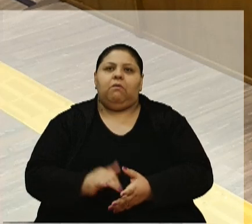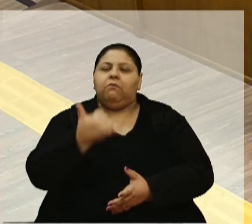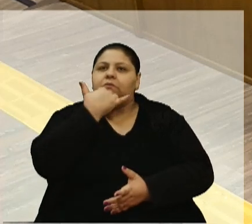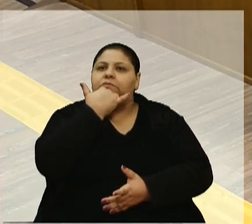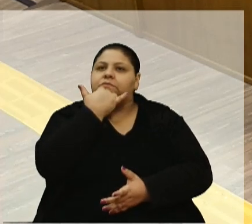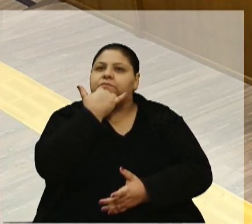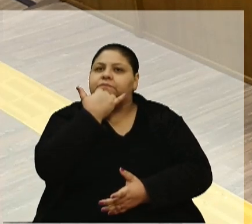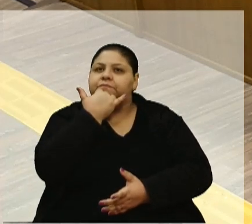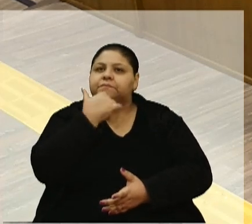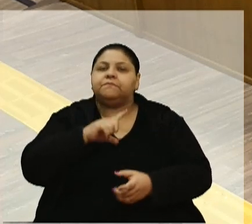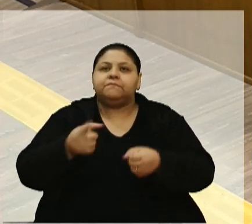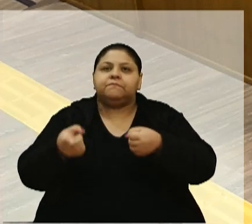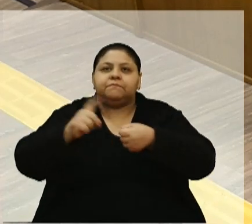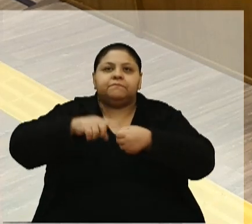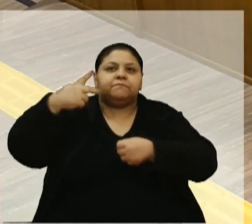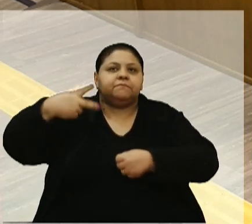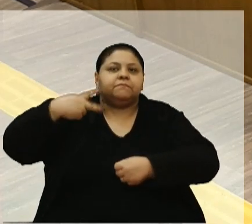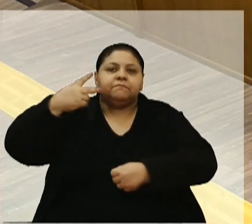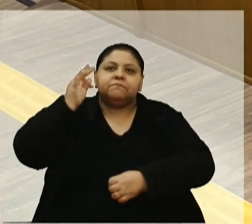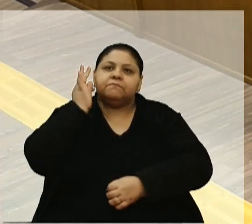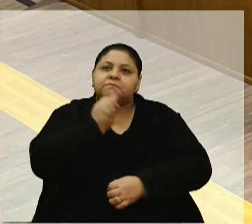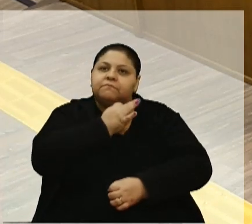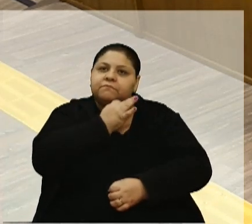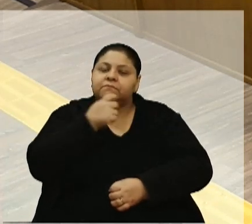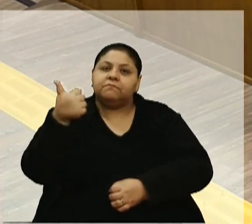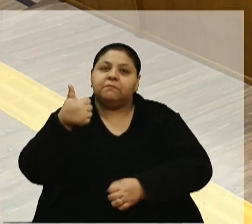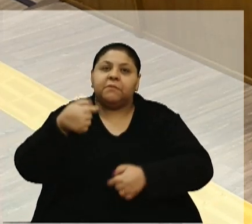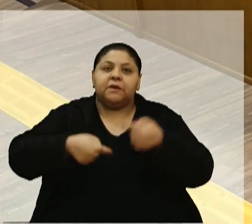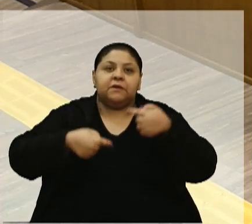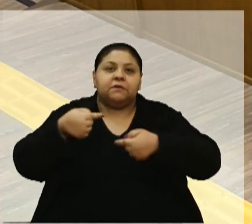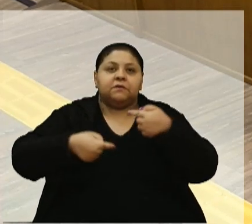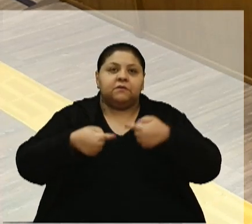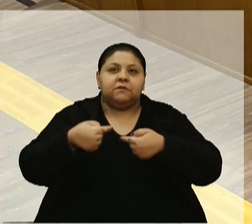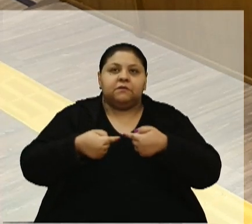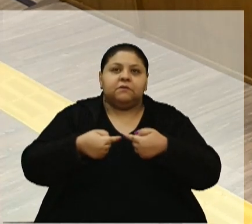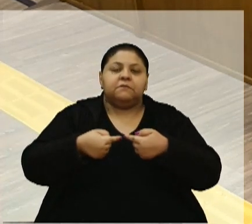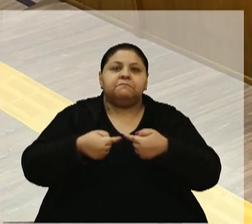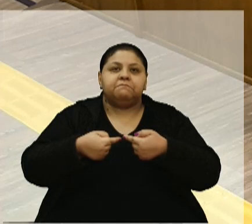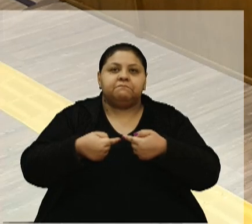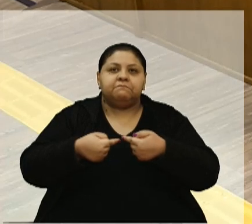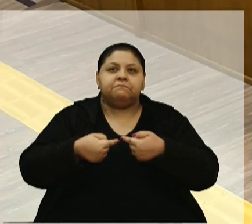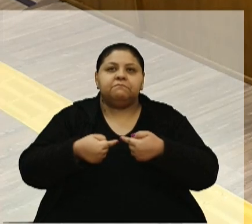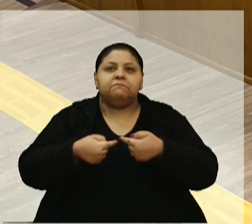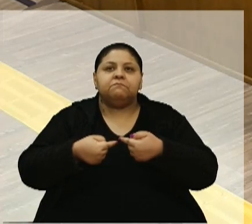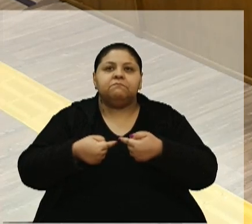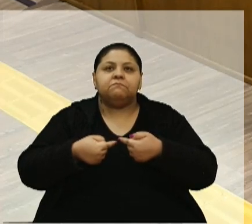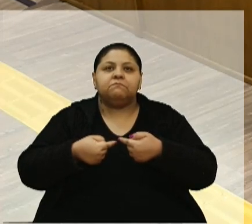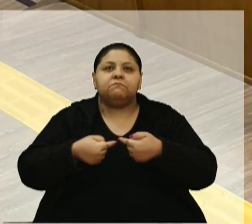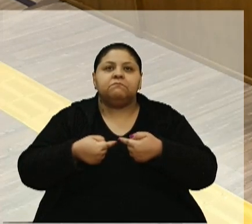Desculpa, tem que voltar aqui. Vereadora Tati, é em primeira discussão. Esse é em primeira.